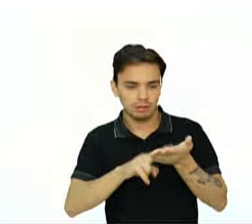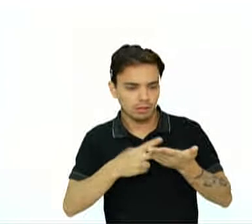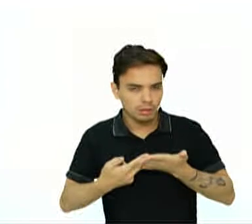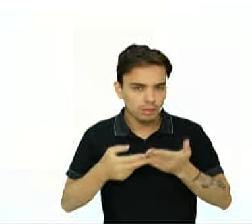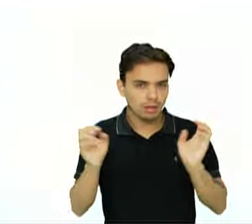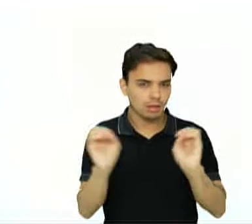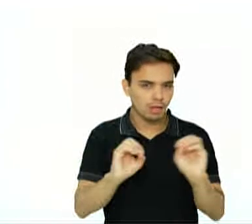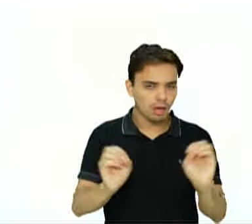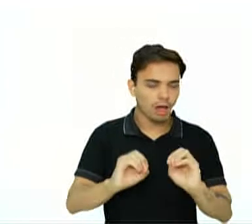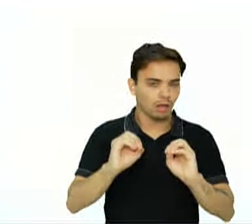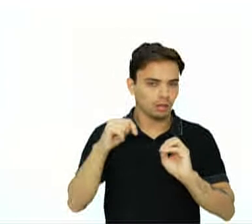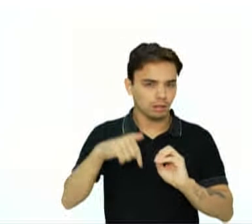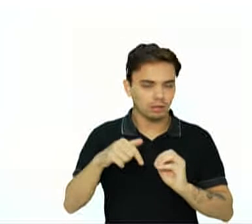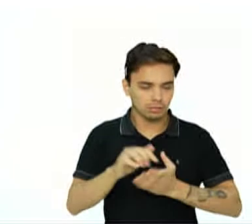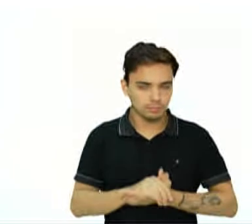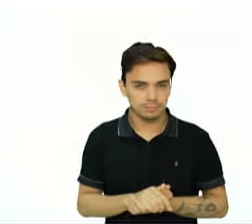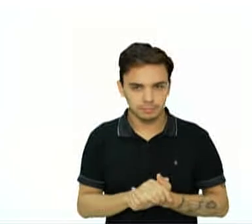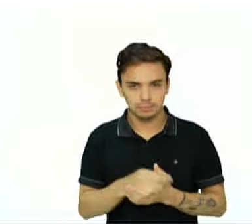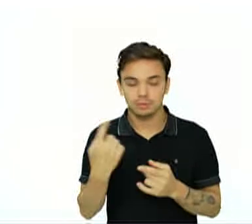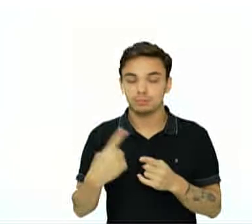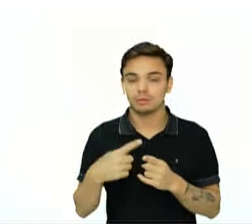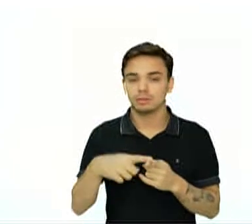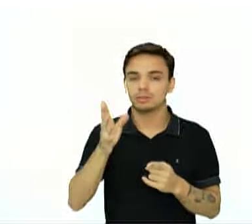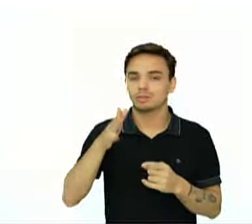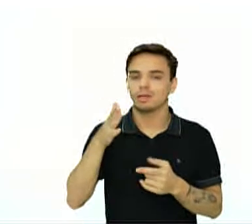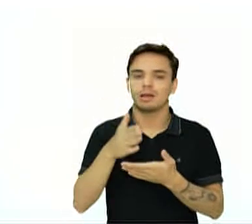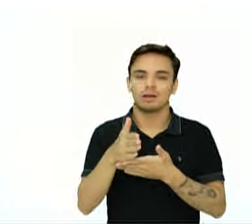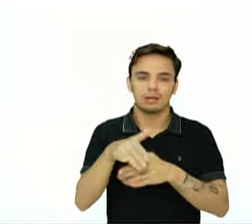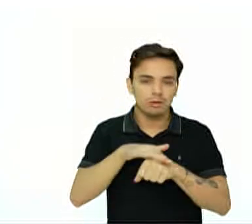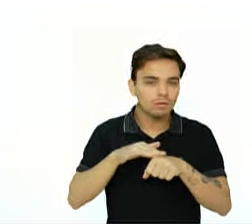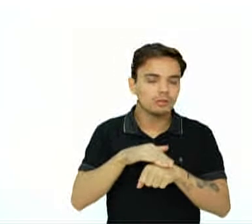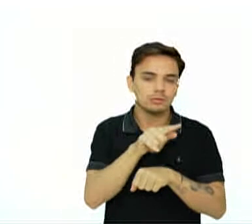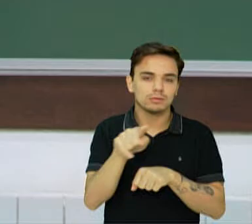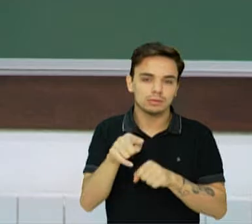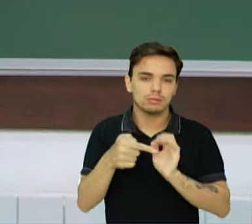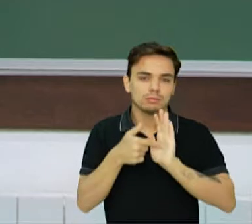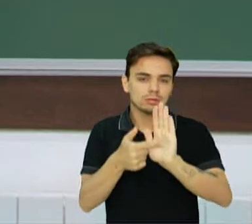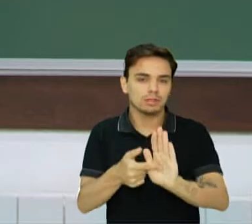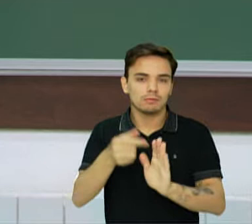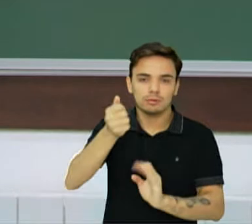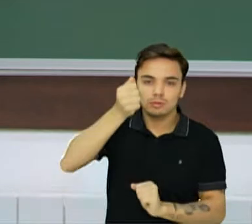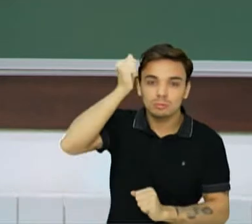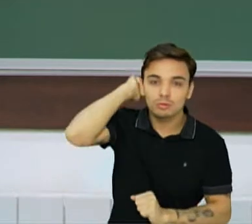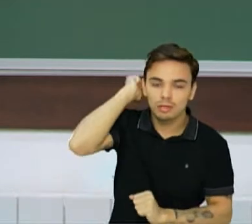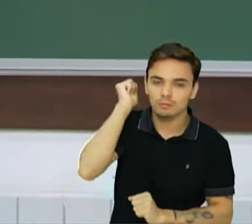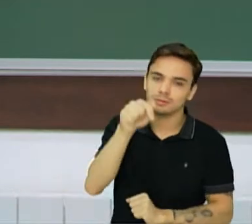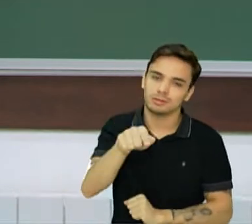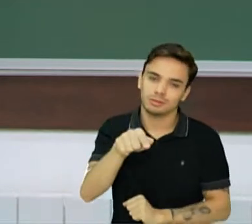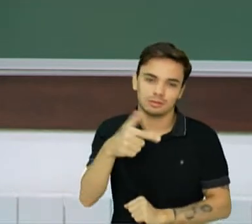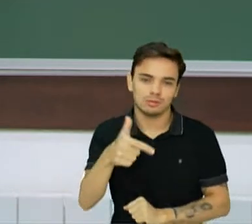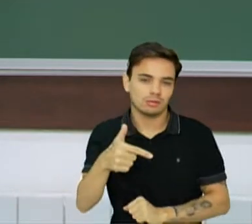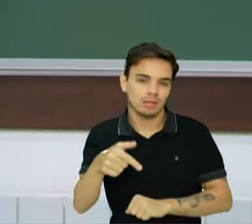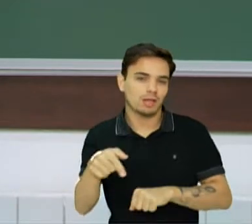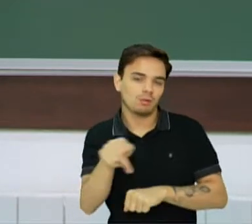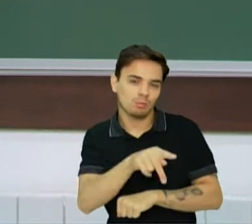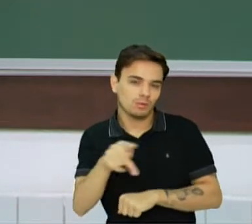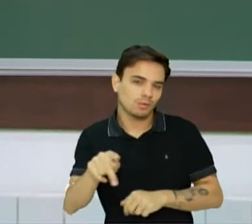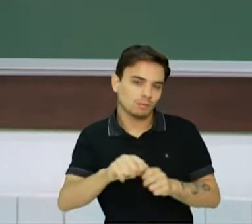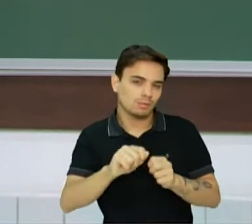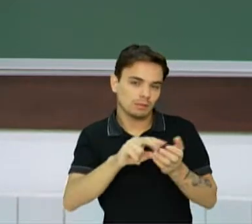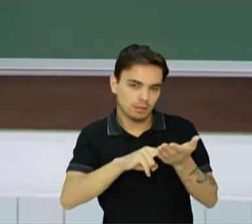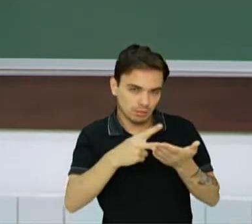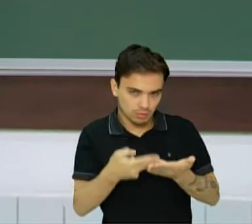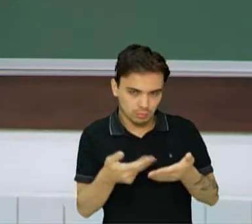traduções literais nesse caso aqui, porque, como a gente já conversou, na hora de você prestar o seu vestibular ou o seu Enem, você não vai ter um professor lá para fazer a